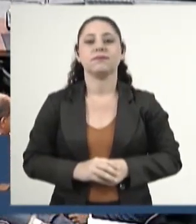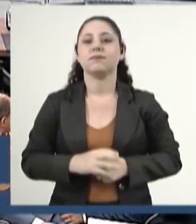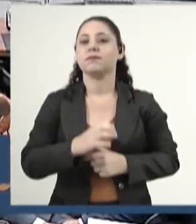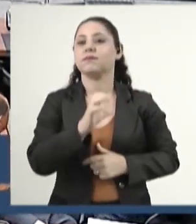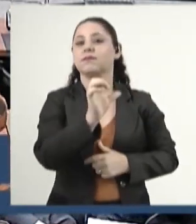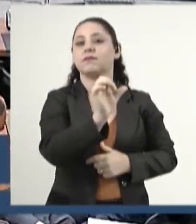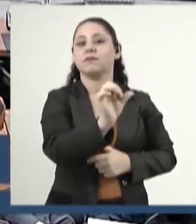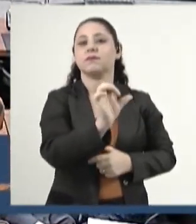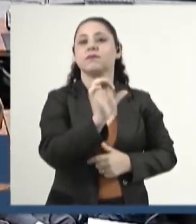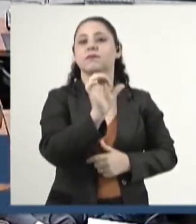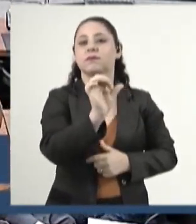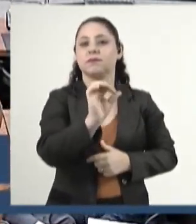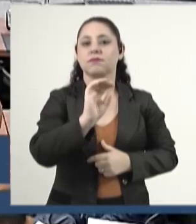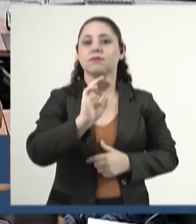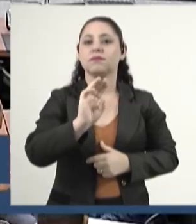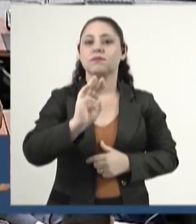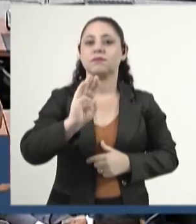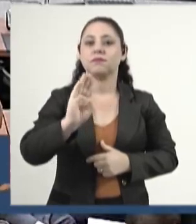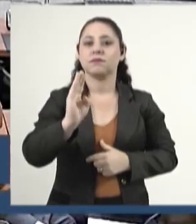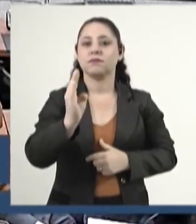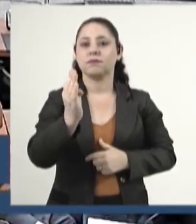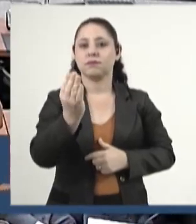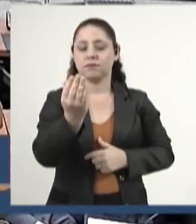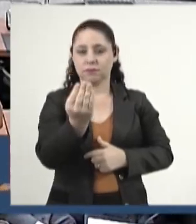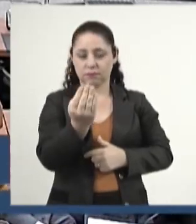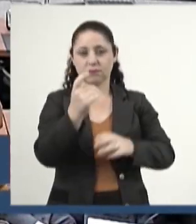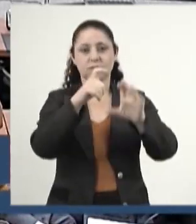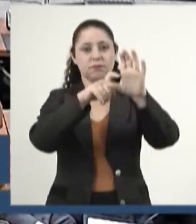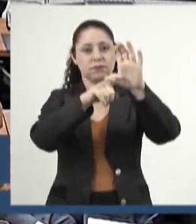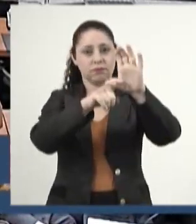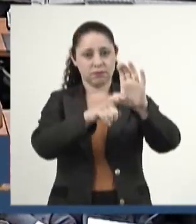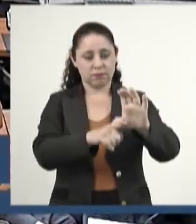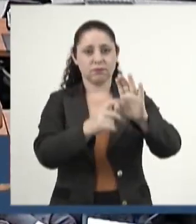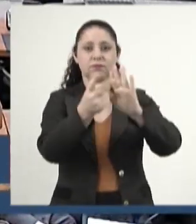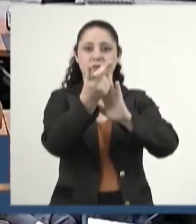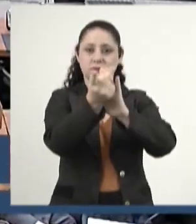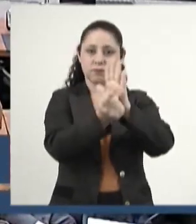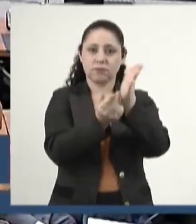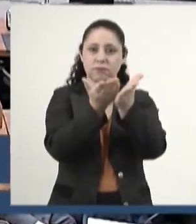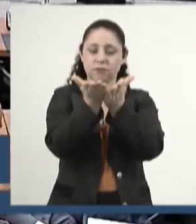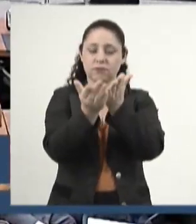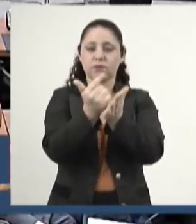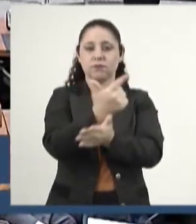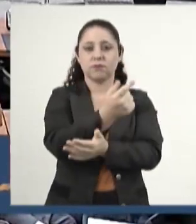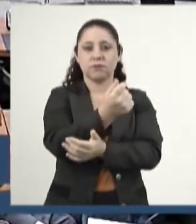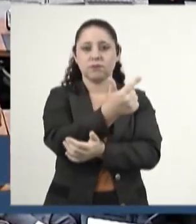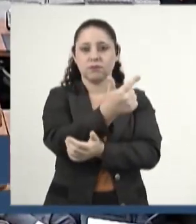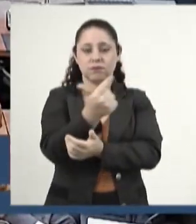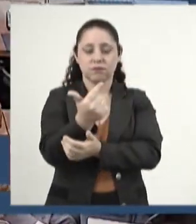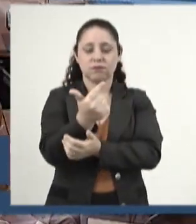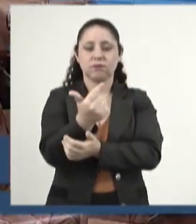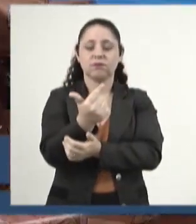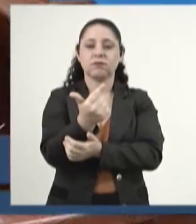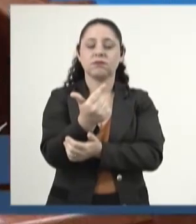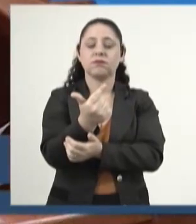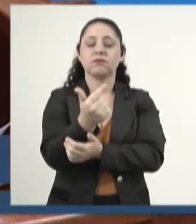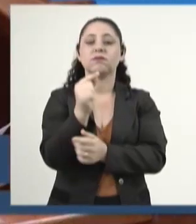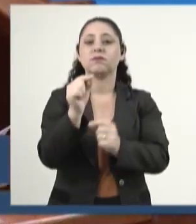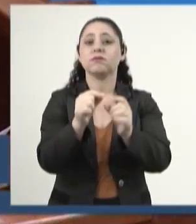66 bilhões de déficit no orçamento de 2022, deixado